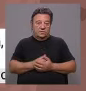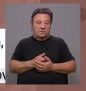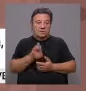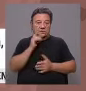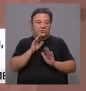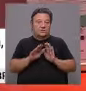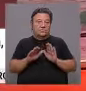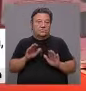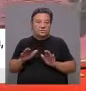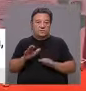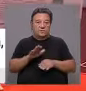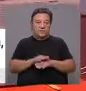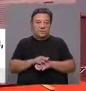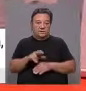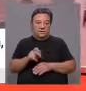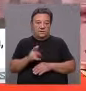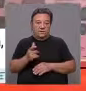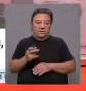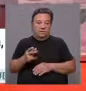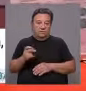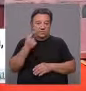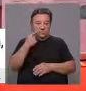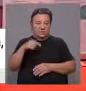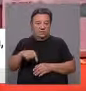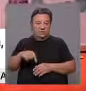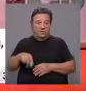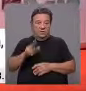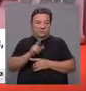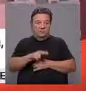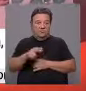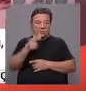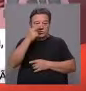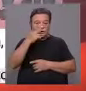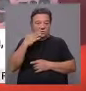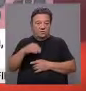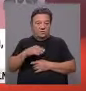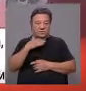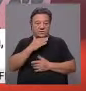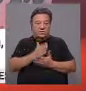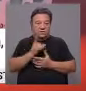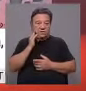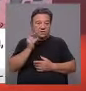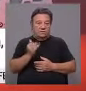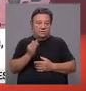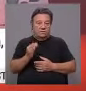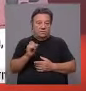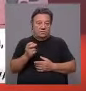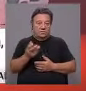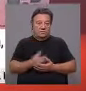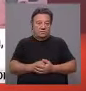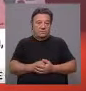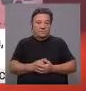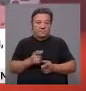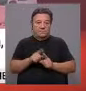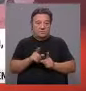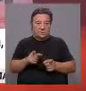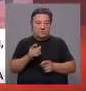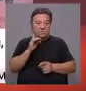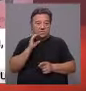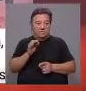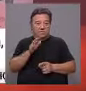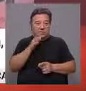exposição Peixes Nativos para conhecer aqui no Museu de História Natural em Sintra até ao próximo dia 24 de outubro. Mesmo assim, convém também